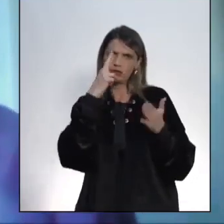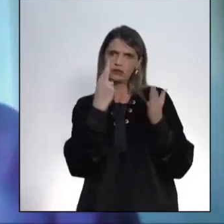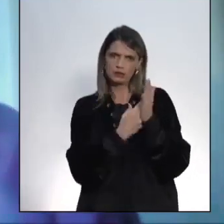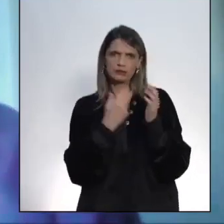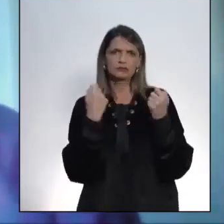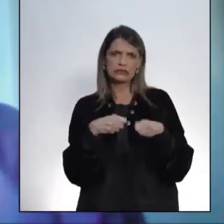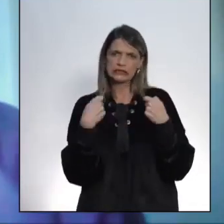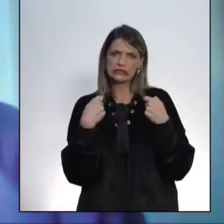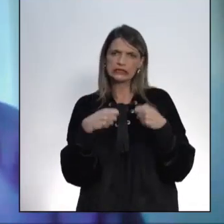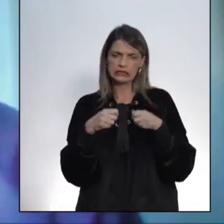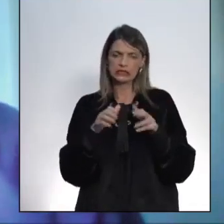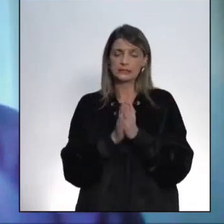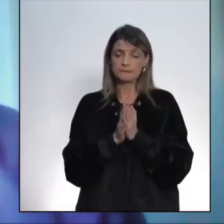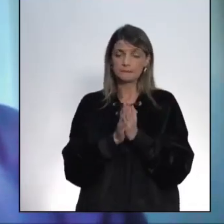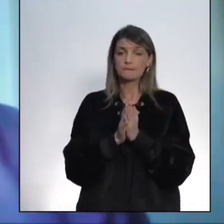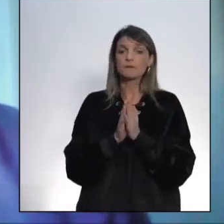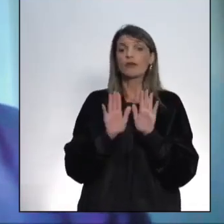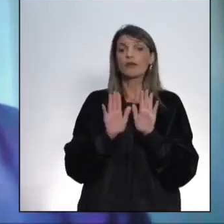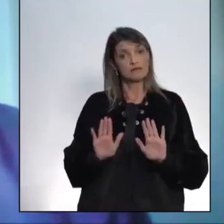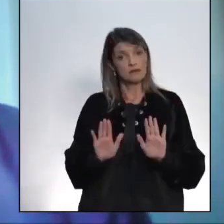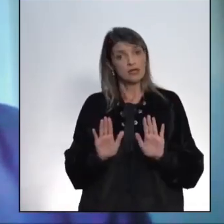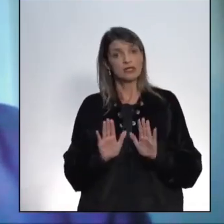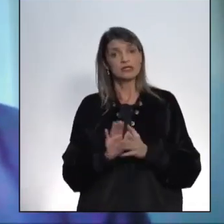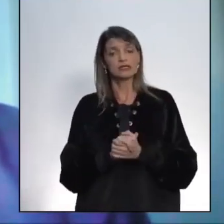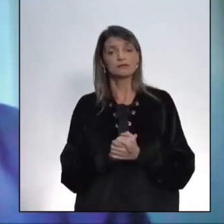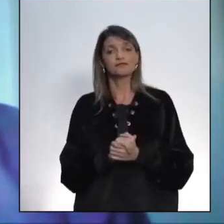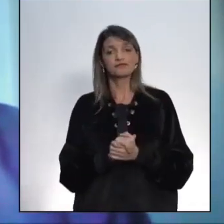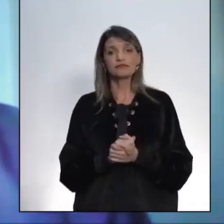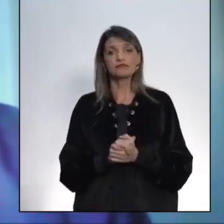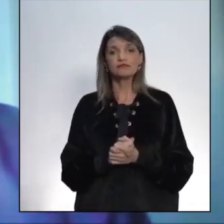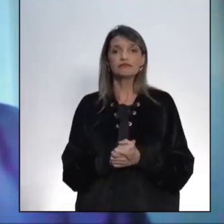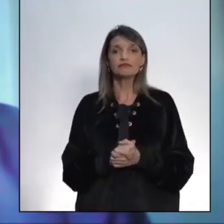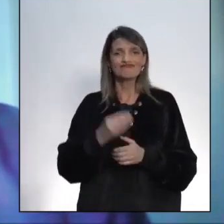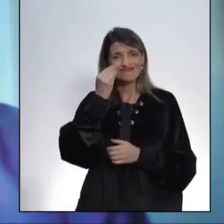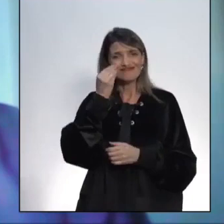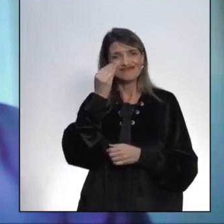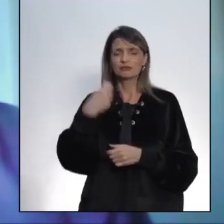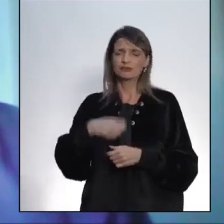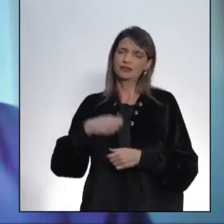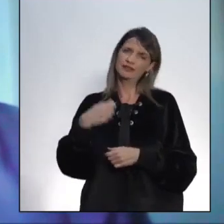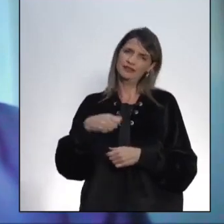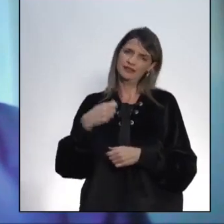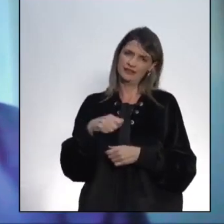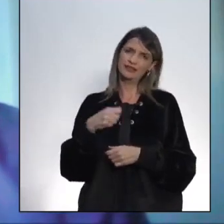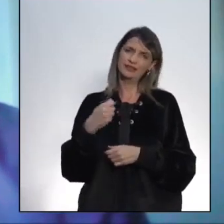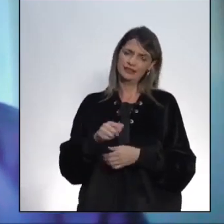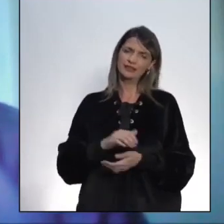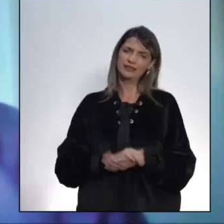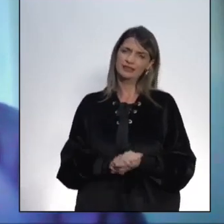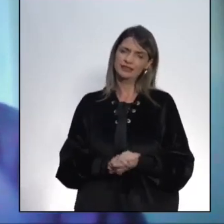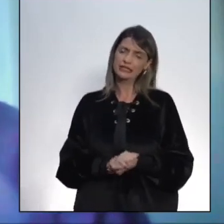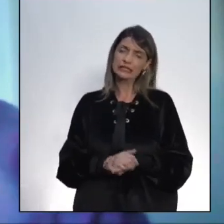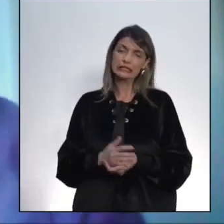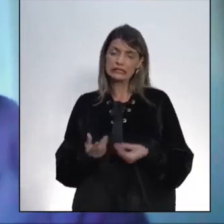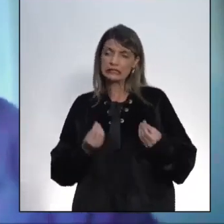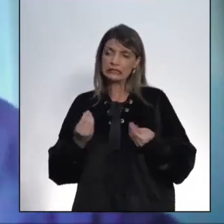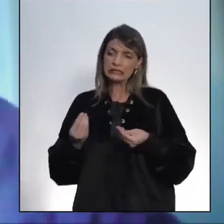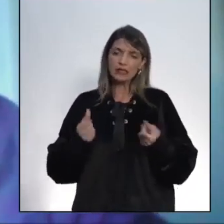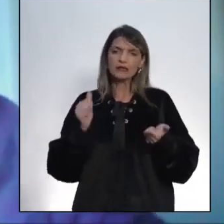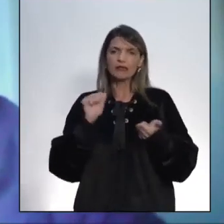um vai chegar, talvez seja diferente, mas precisa tentar, precisa procurar se